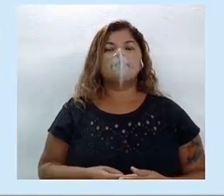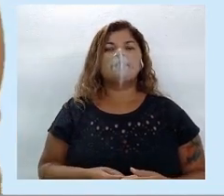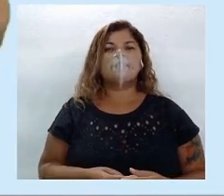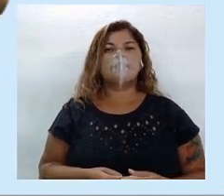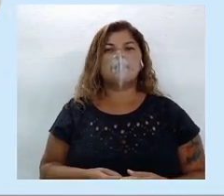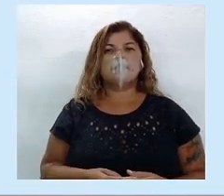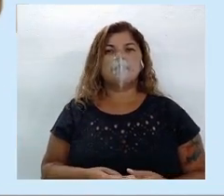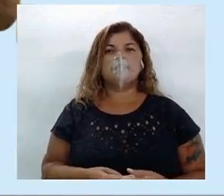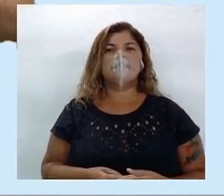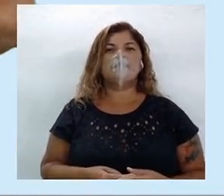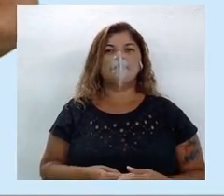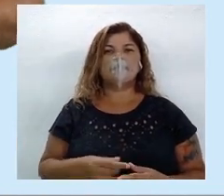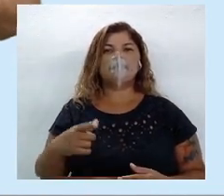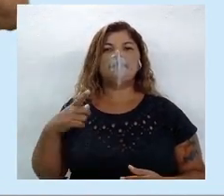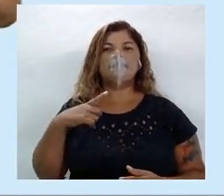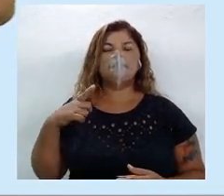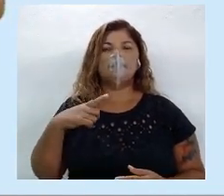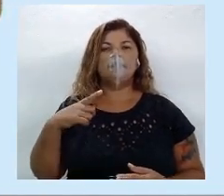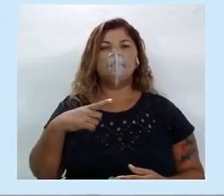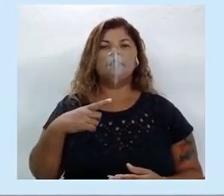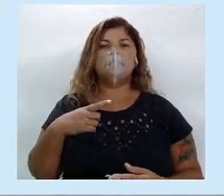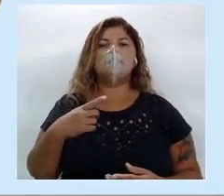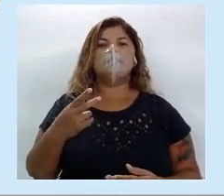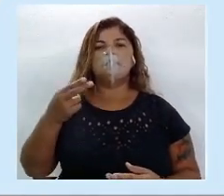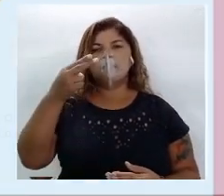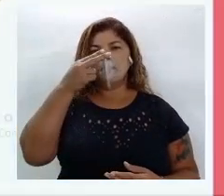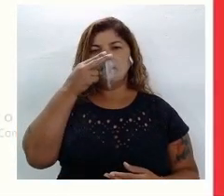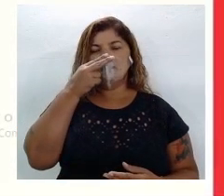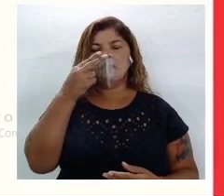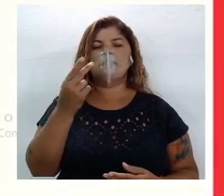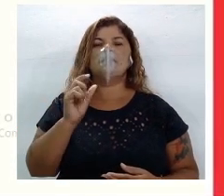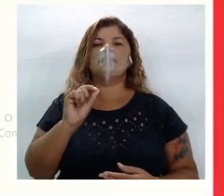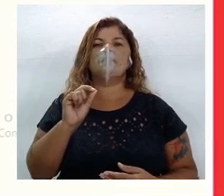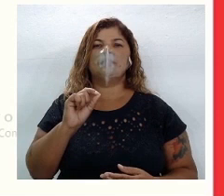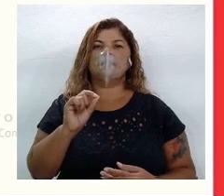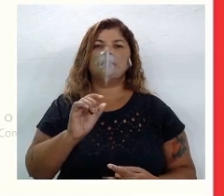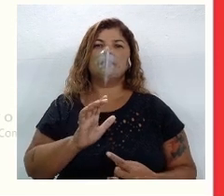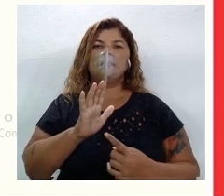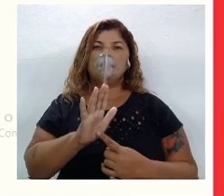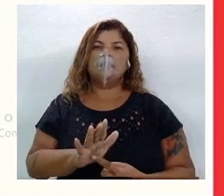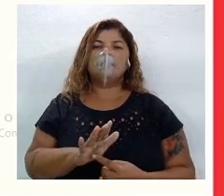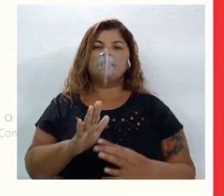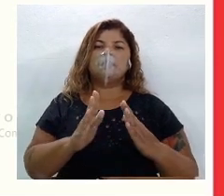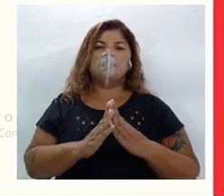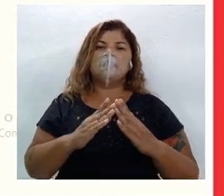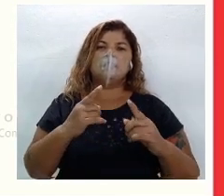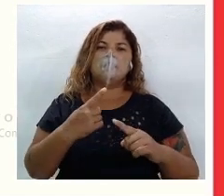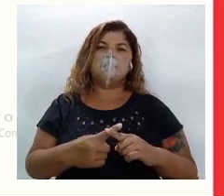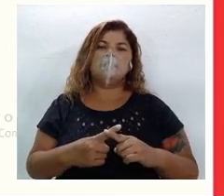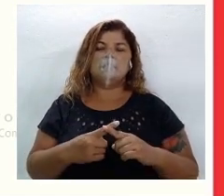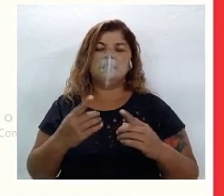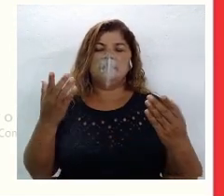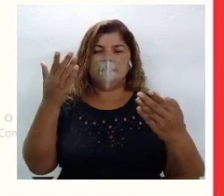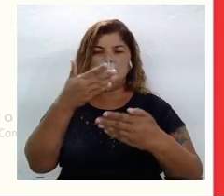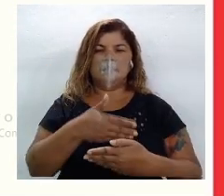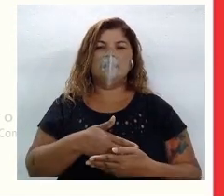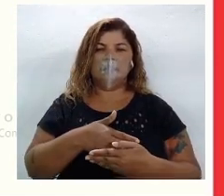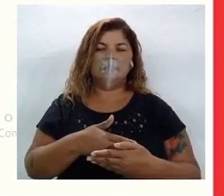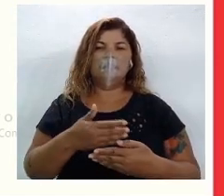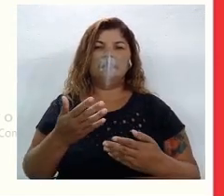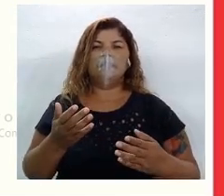adiante aqui. E nós temos os protestantes lideram o conceito de uma igreja invisível em vez de um corpo